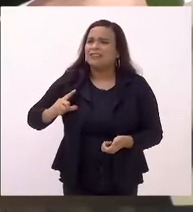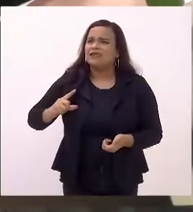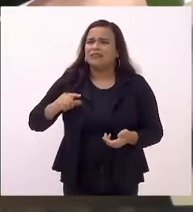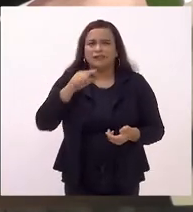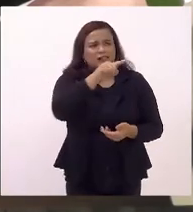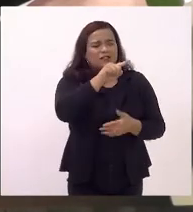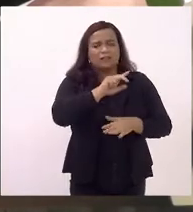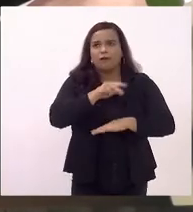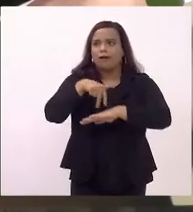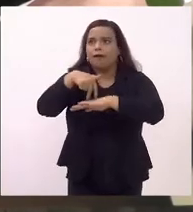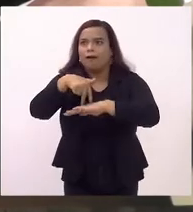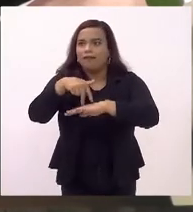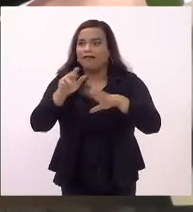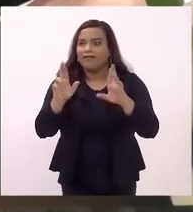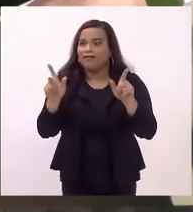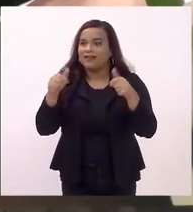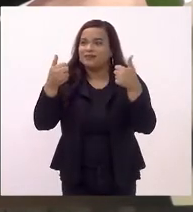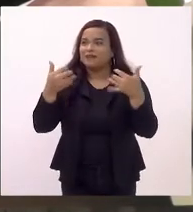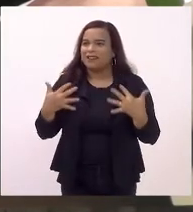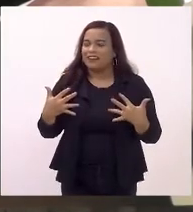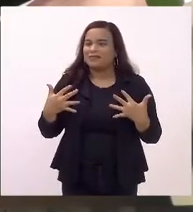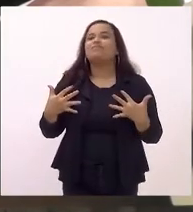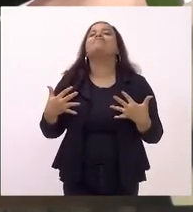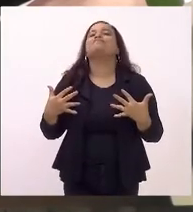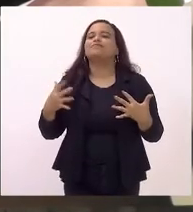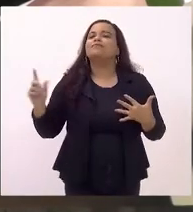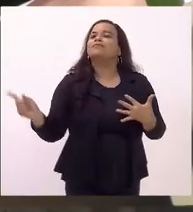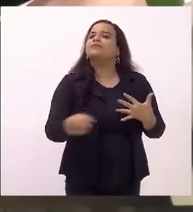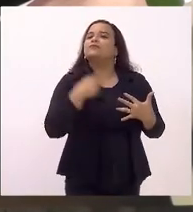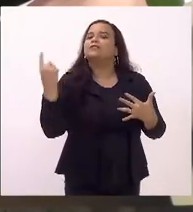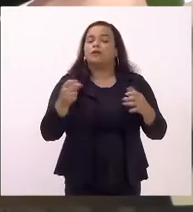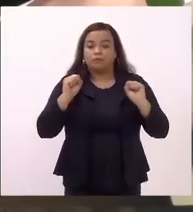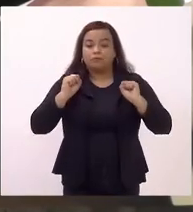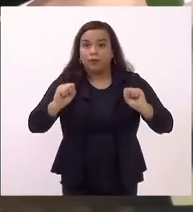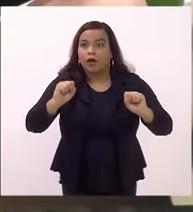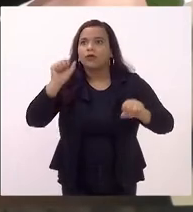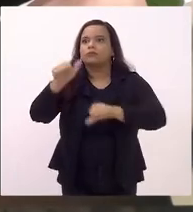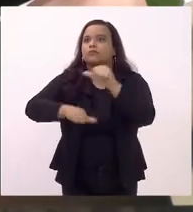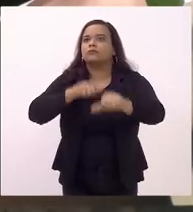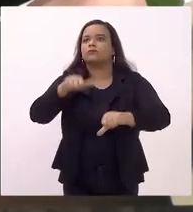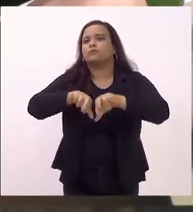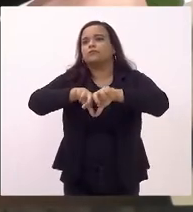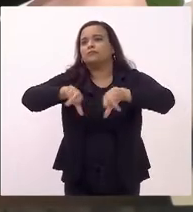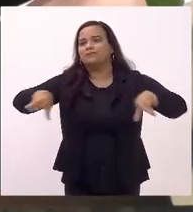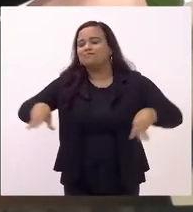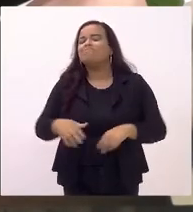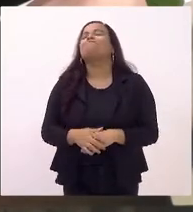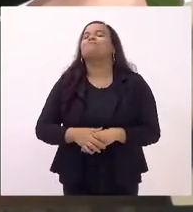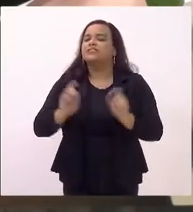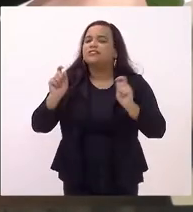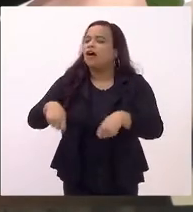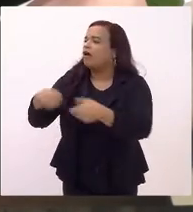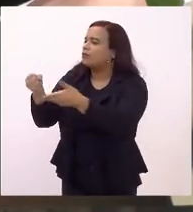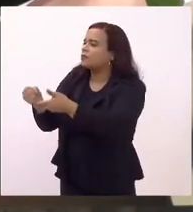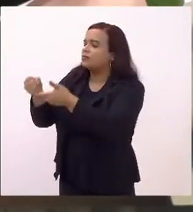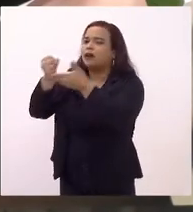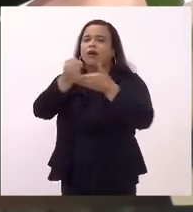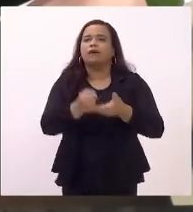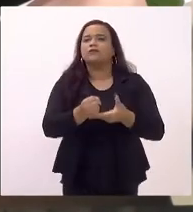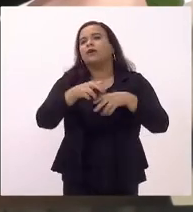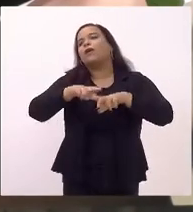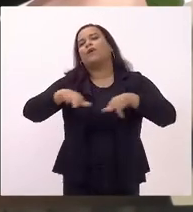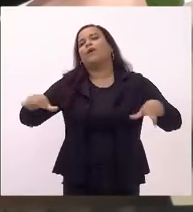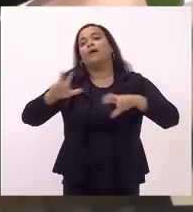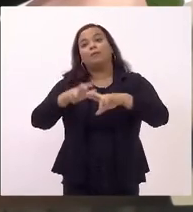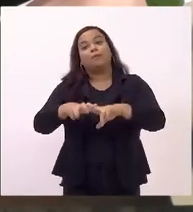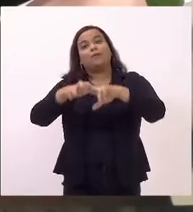Você, para a gente, diz hoje que nós podemos mudar, nós podemos trazer. E é por isso